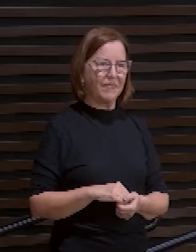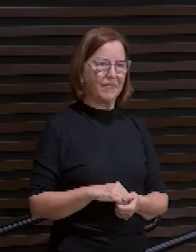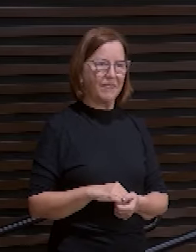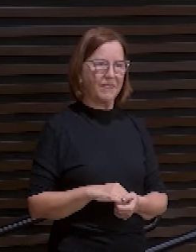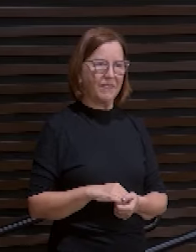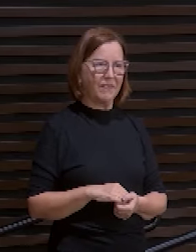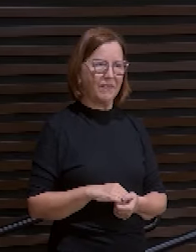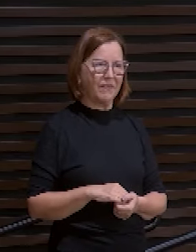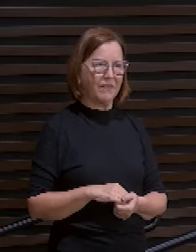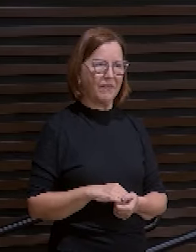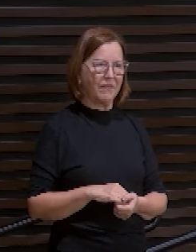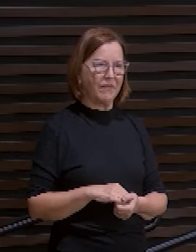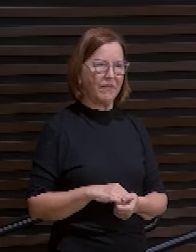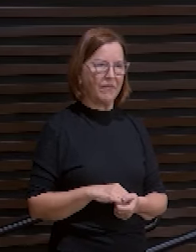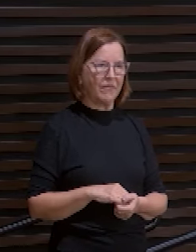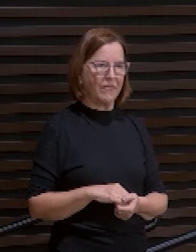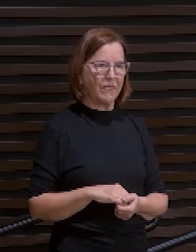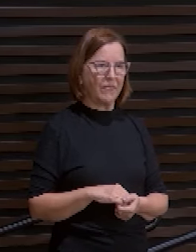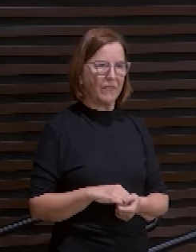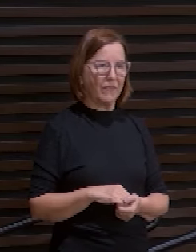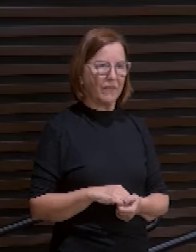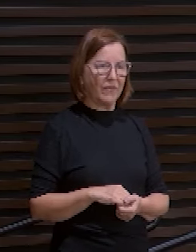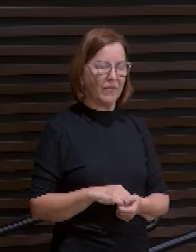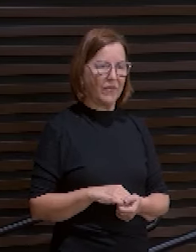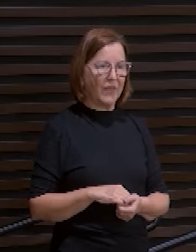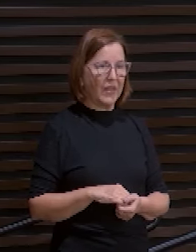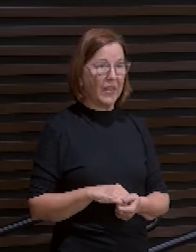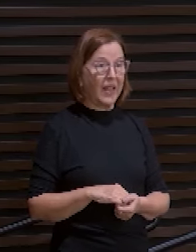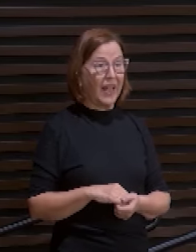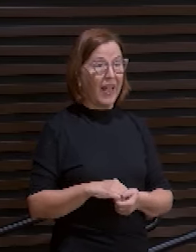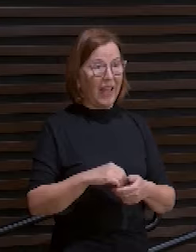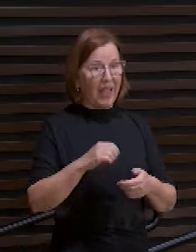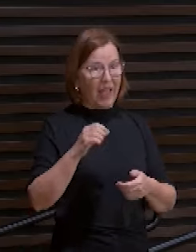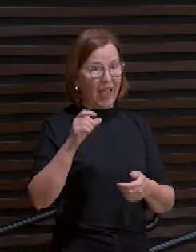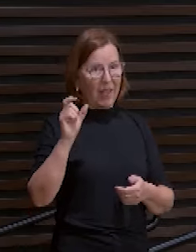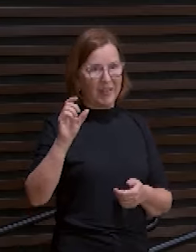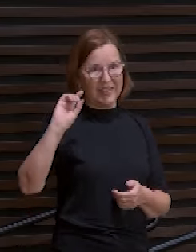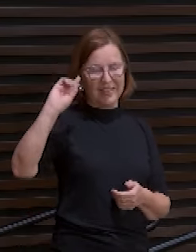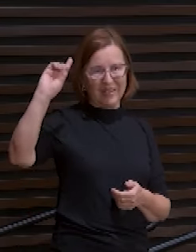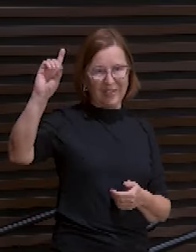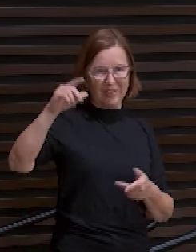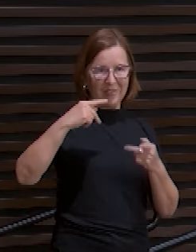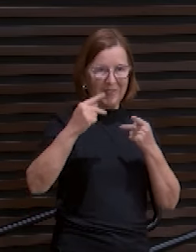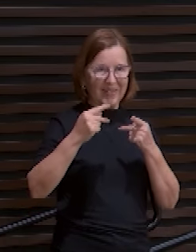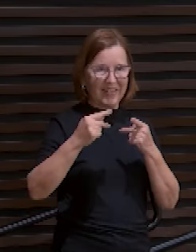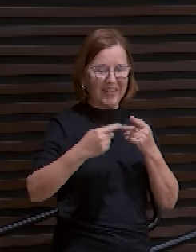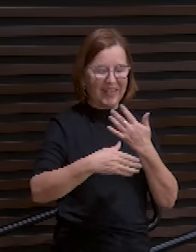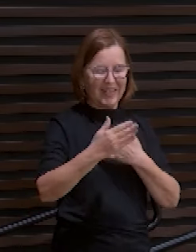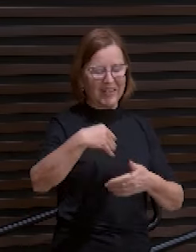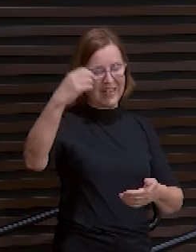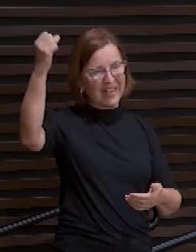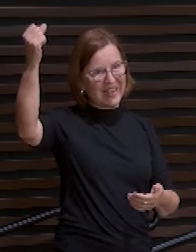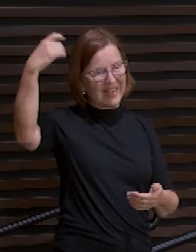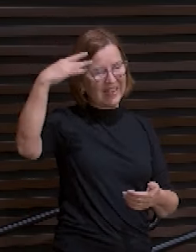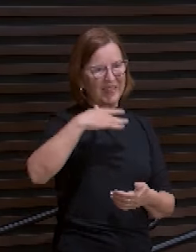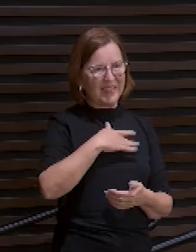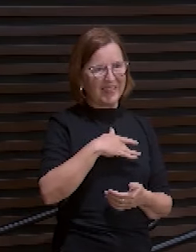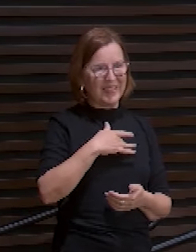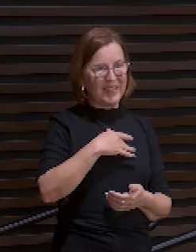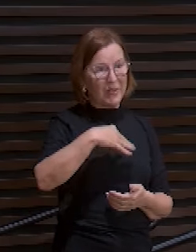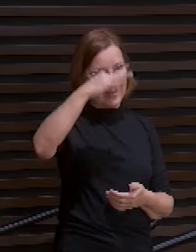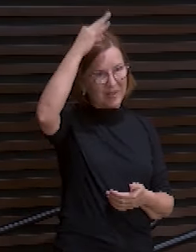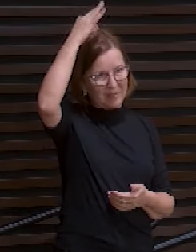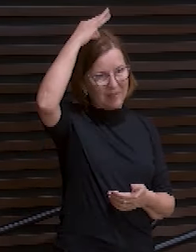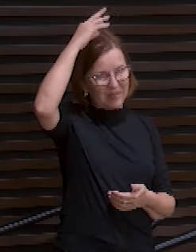terra isso não é jogar peso em ninguém mas é a palavra de Deus que diz que por graça e misericórdia o espírito do Senhor nos